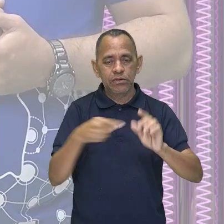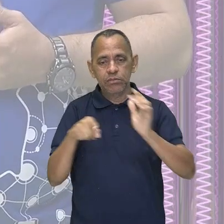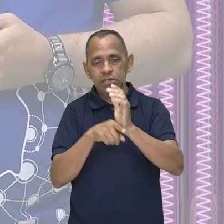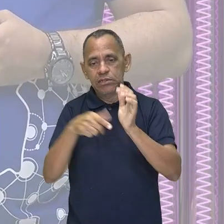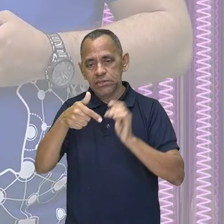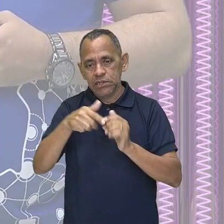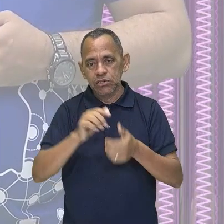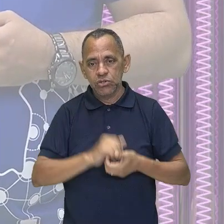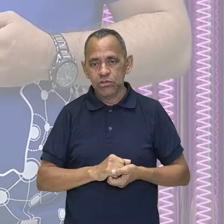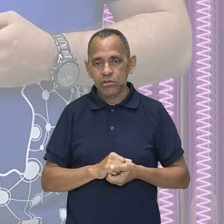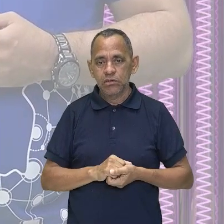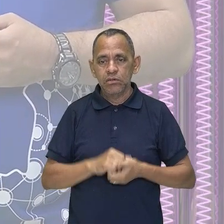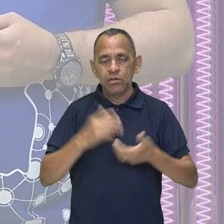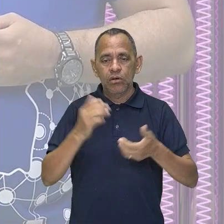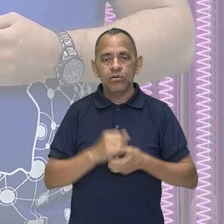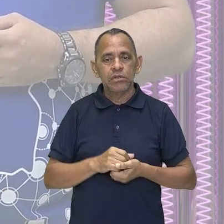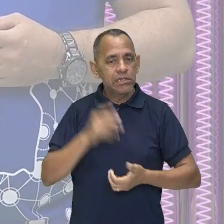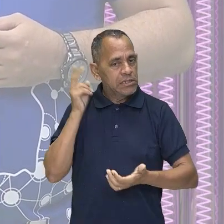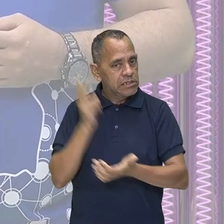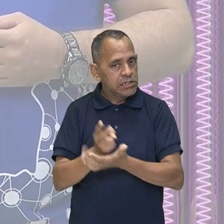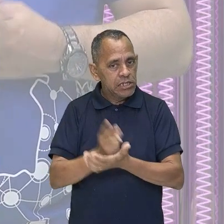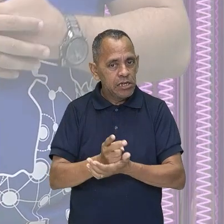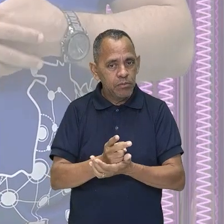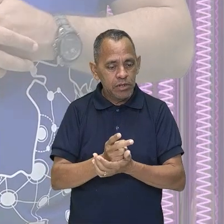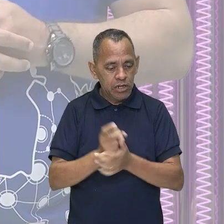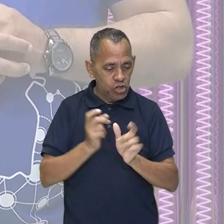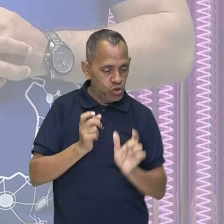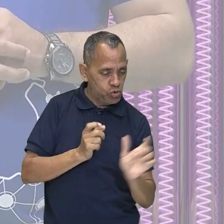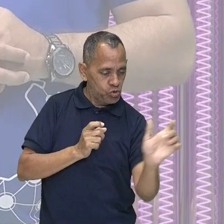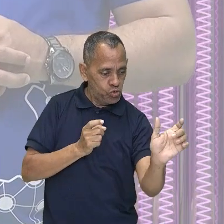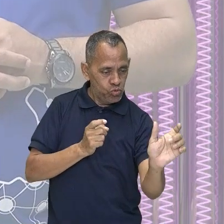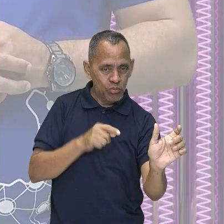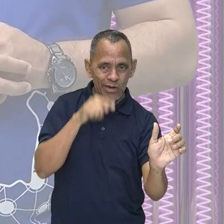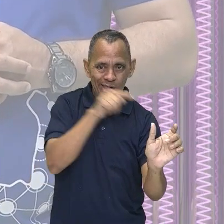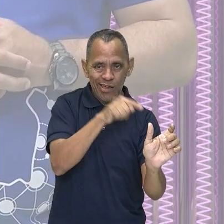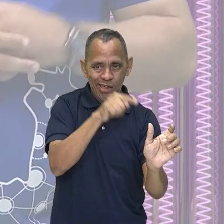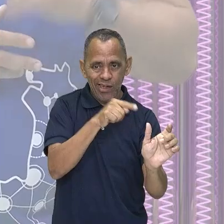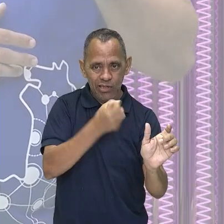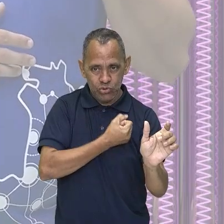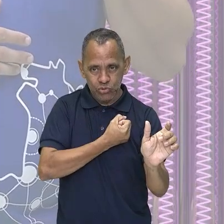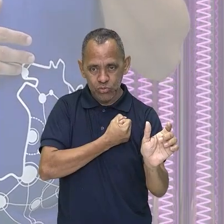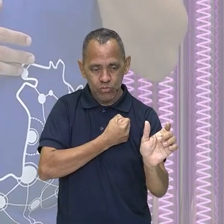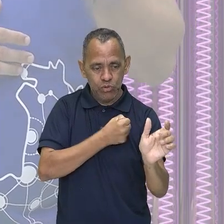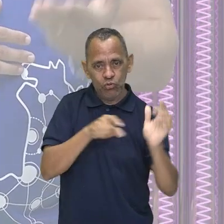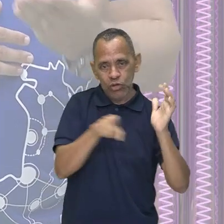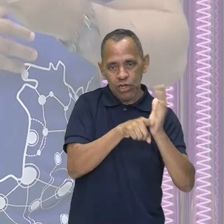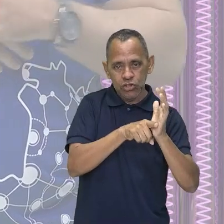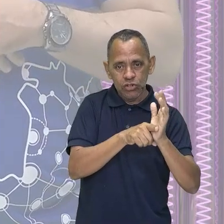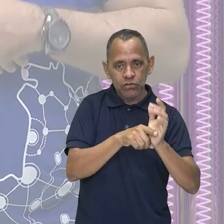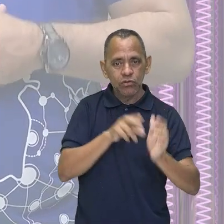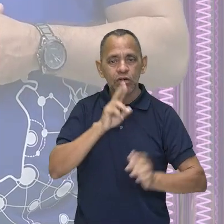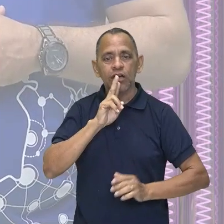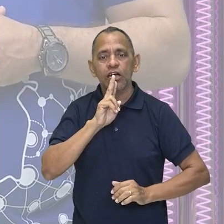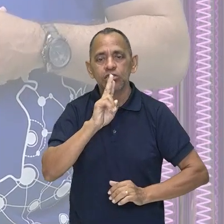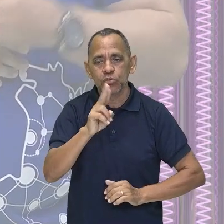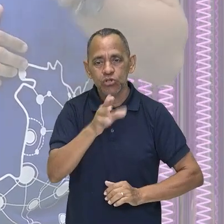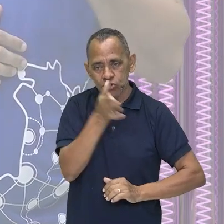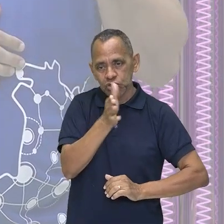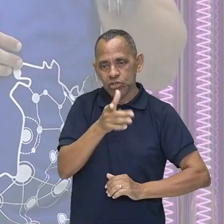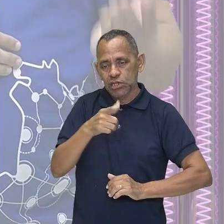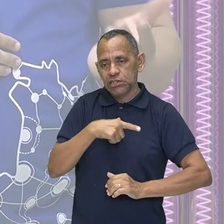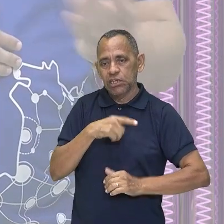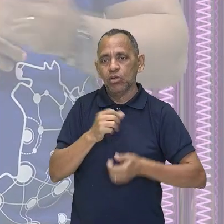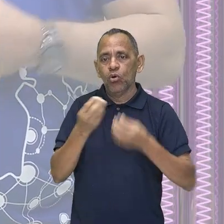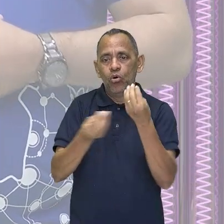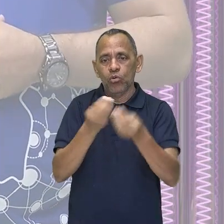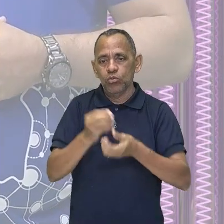Ou seja, sempre que somente um dos números for negativo, o meu resultado já vai dar negativo, como a